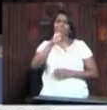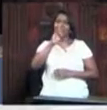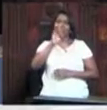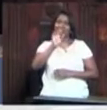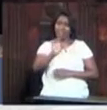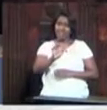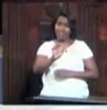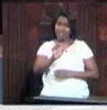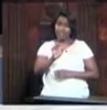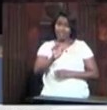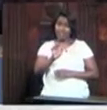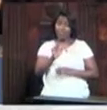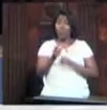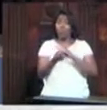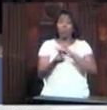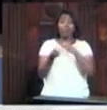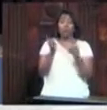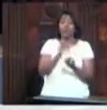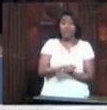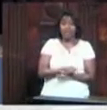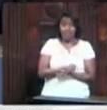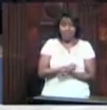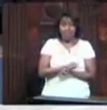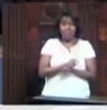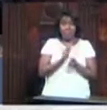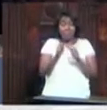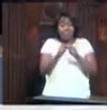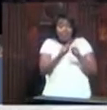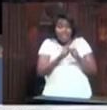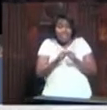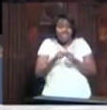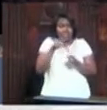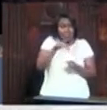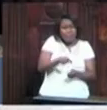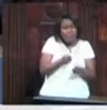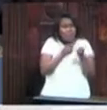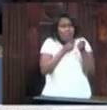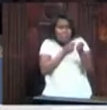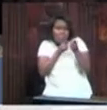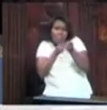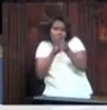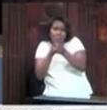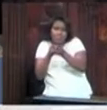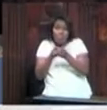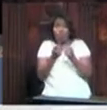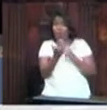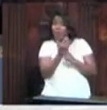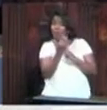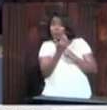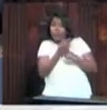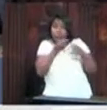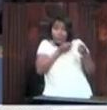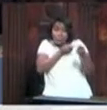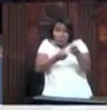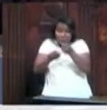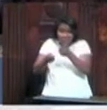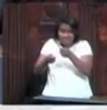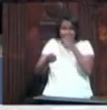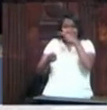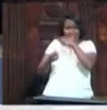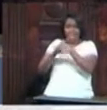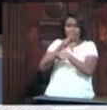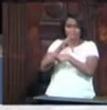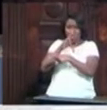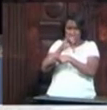Ao contrário, ao invés de fazer aqui a chantagem mencionada pelo deputado Luiz Paulo Correia